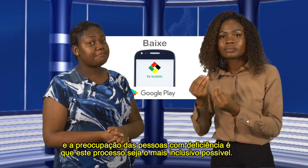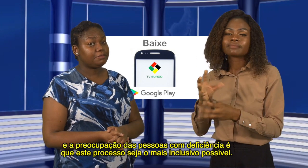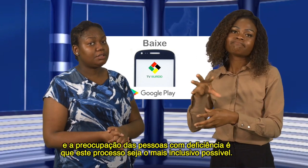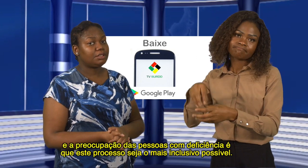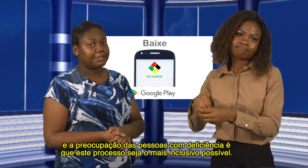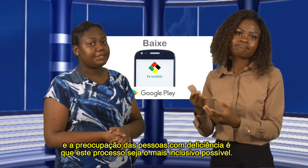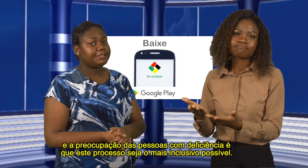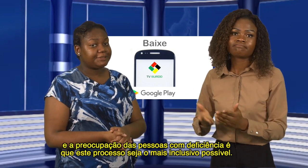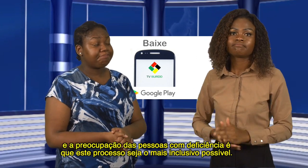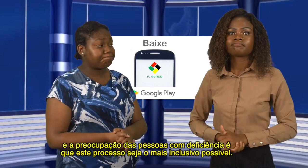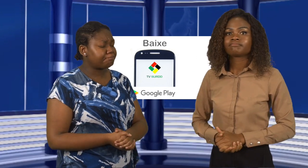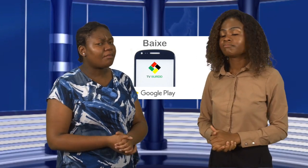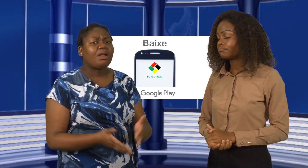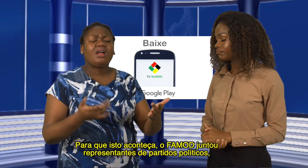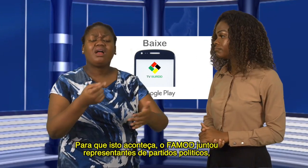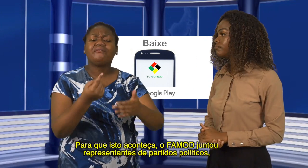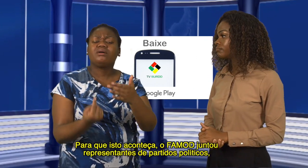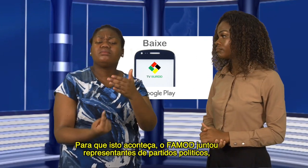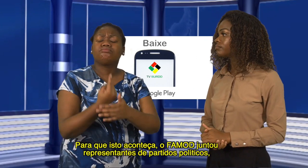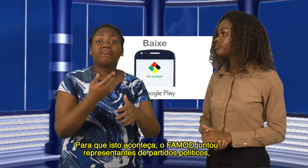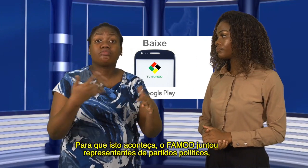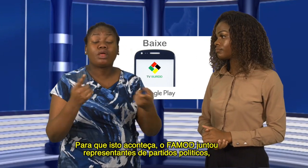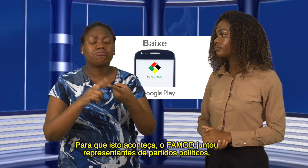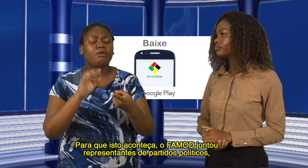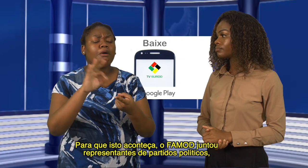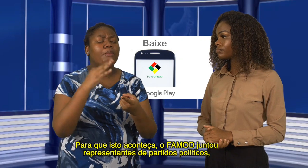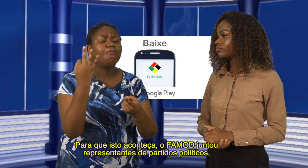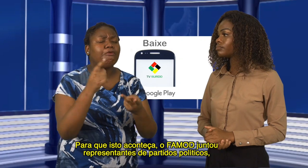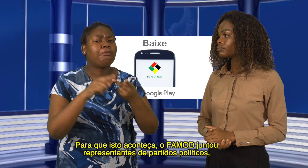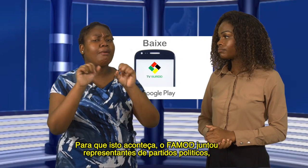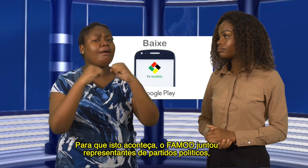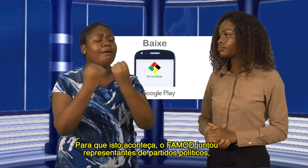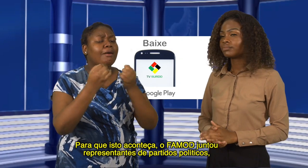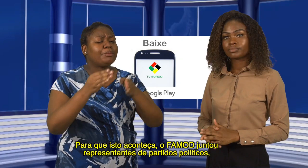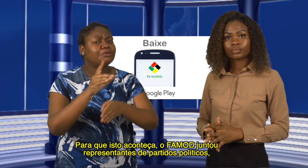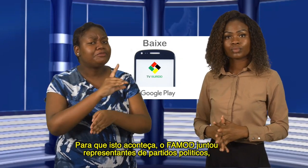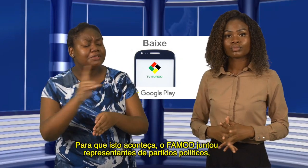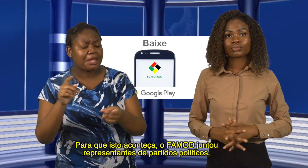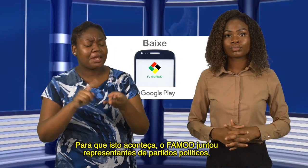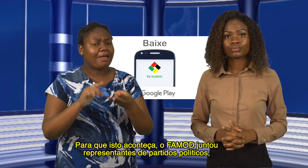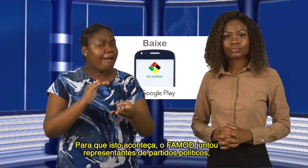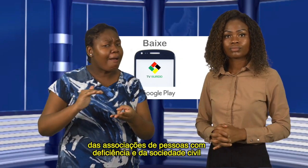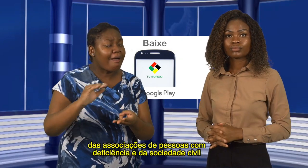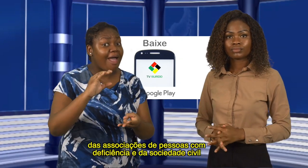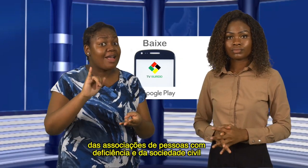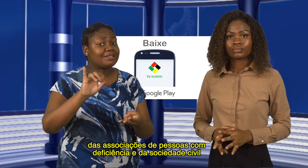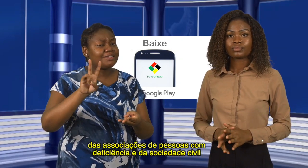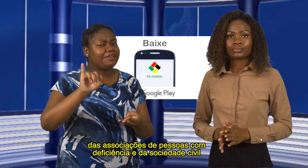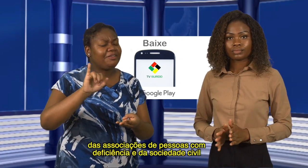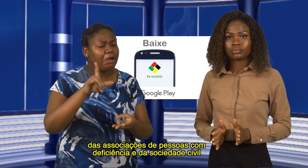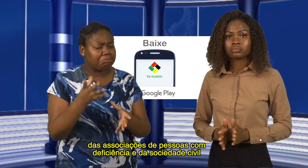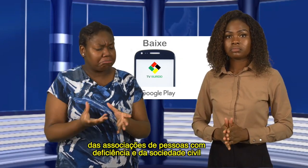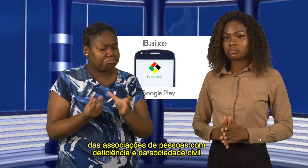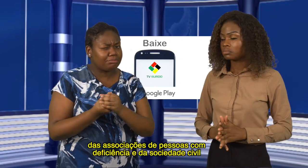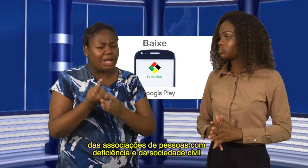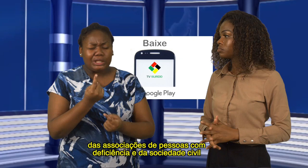seja o mais inclusivo possível. Para que isto aconteça, a FAMOD juntou representantes de partidos políticos das associações de